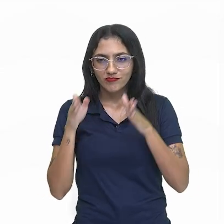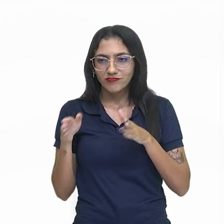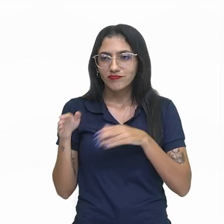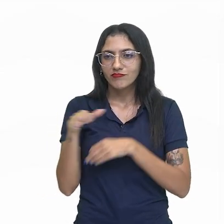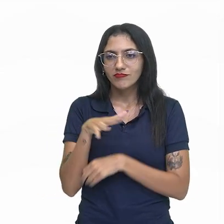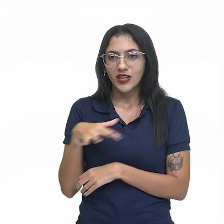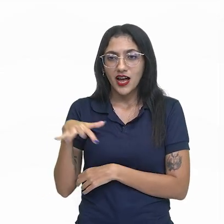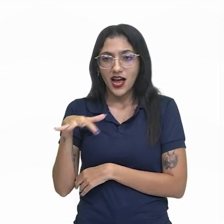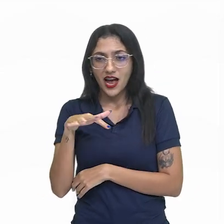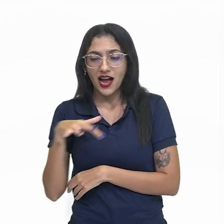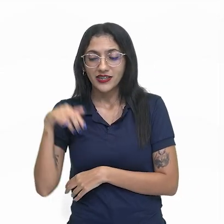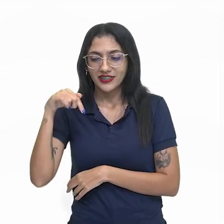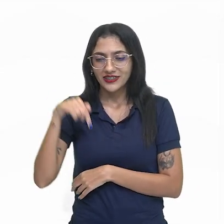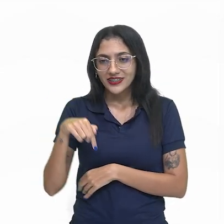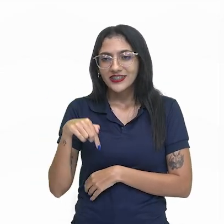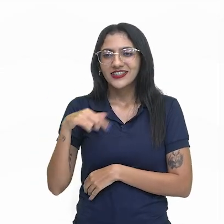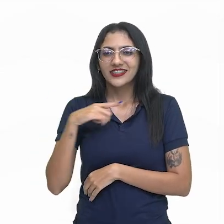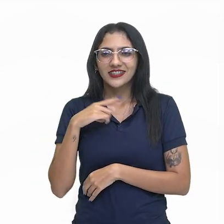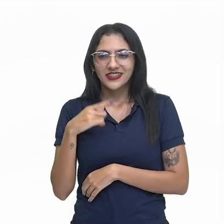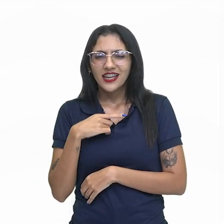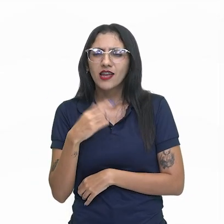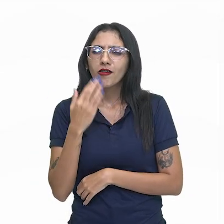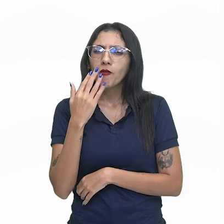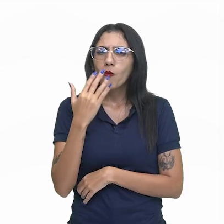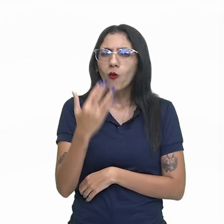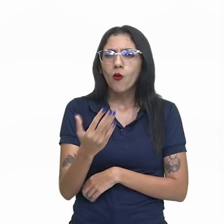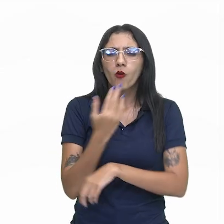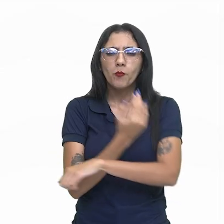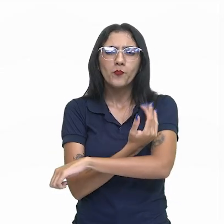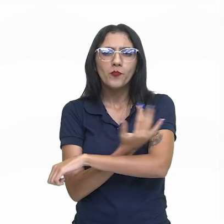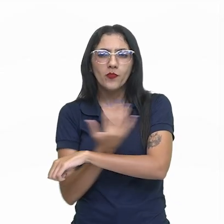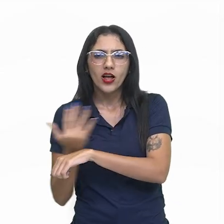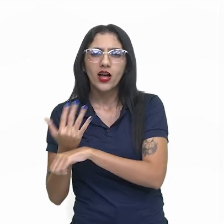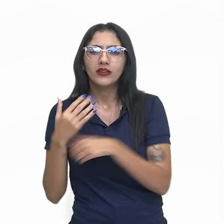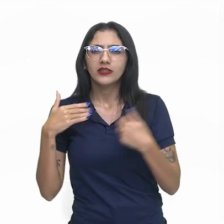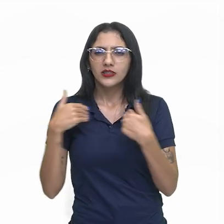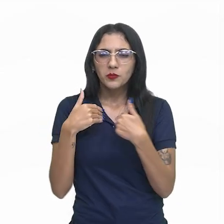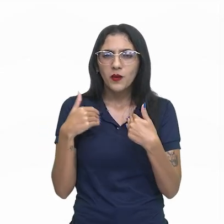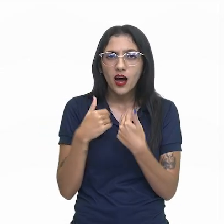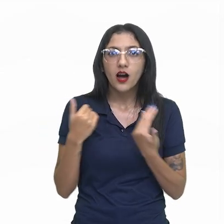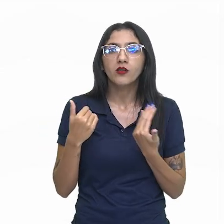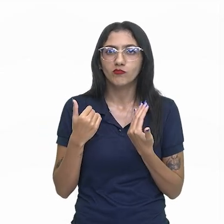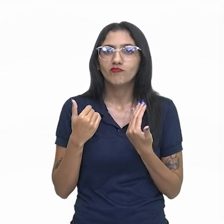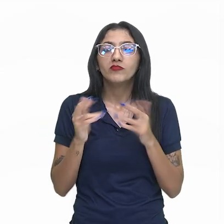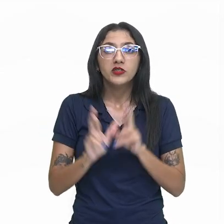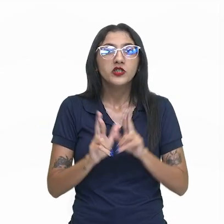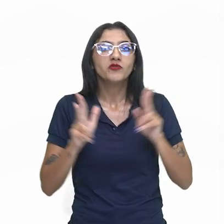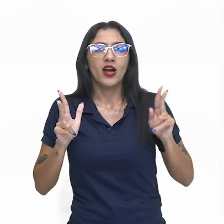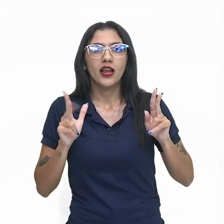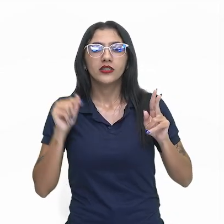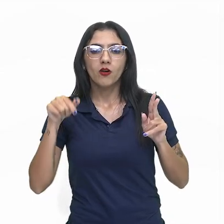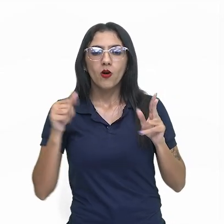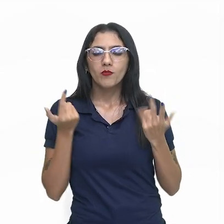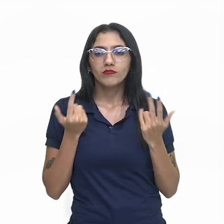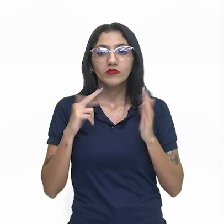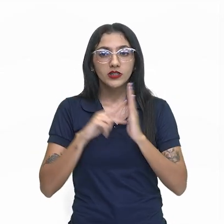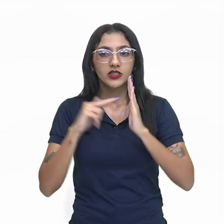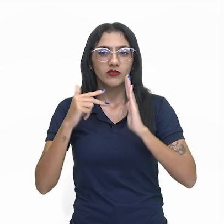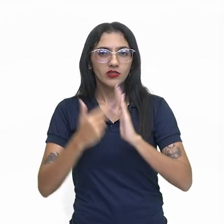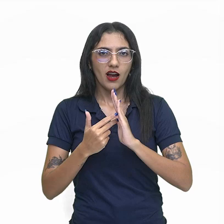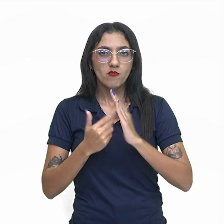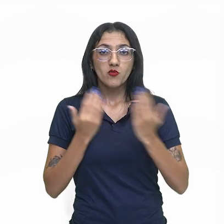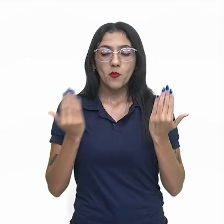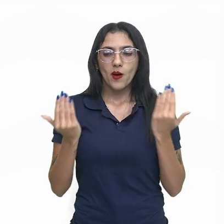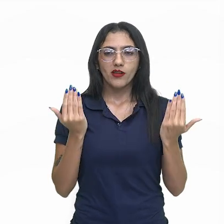tinha cor, plantas e animais, já era diferente. Então, é esse o sentido,